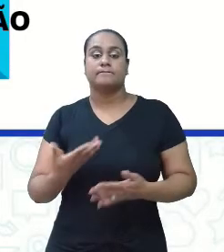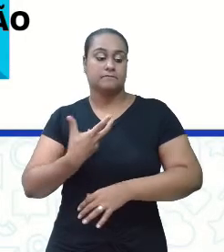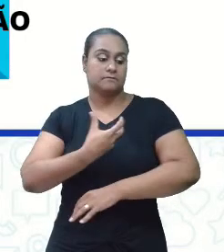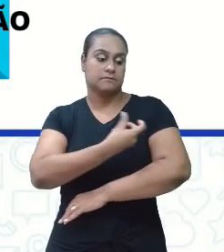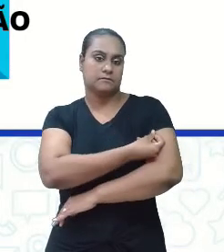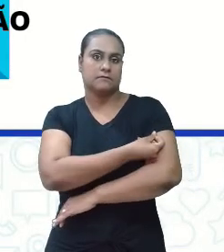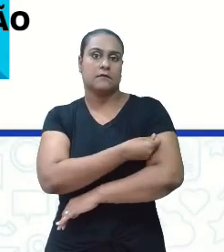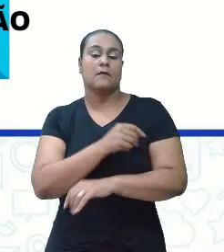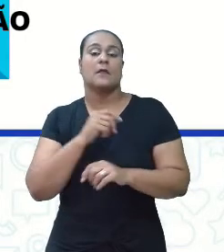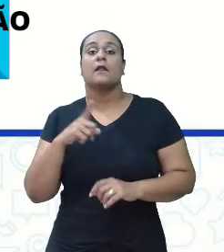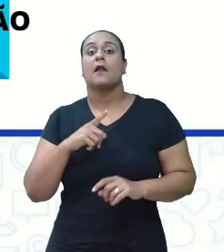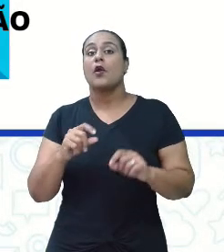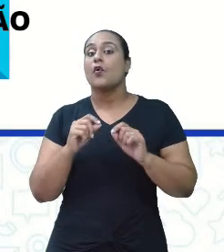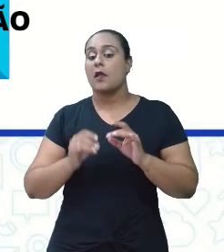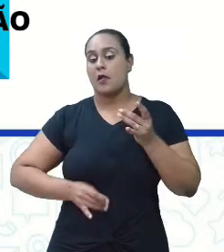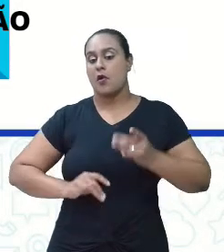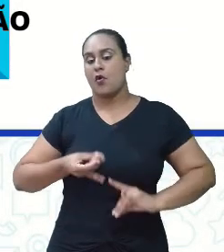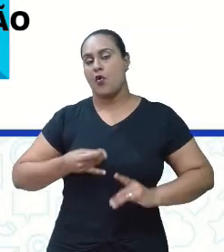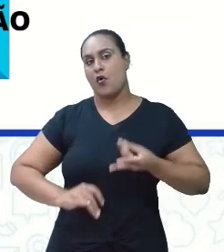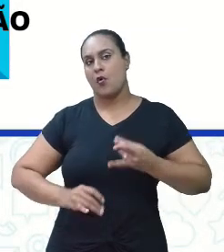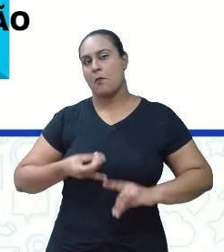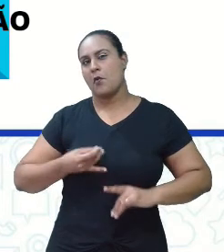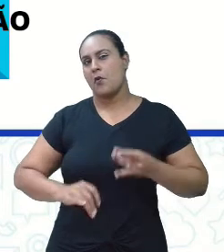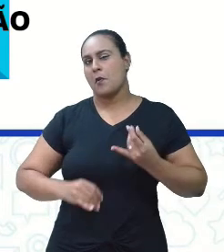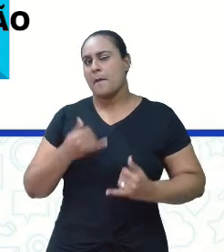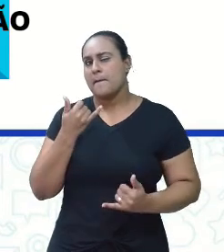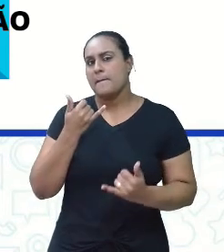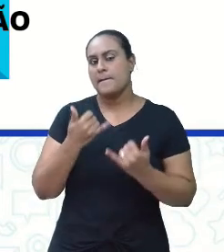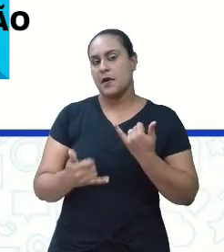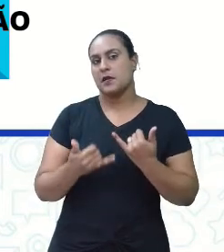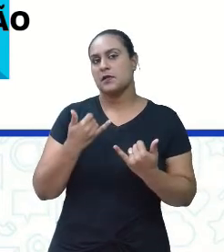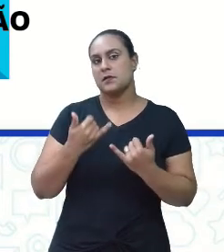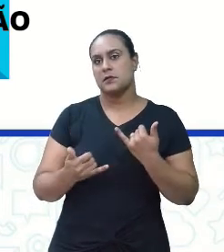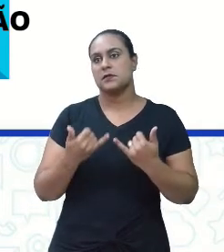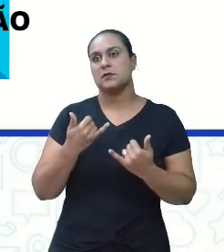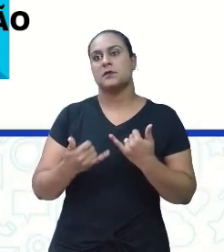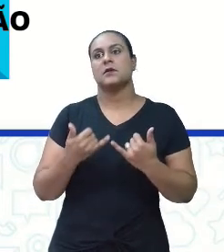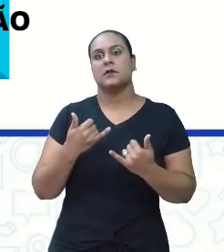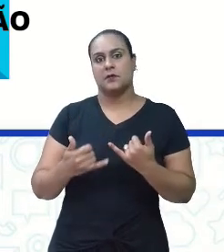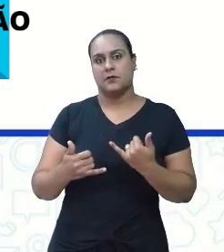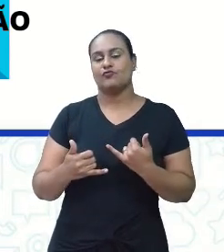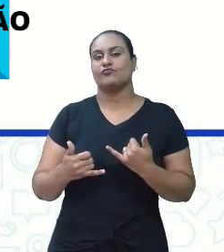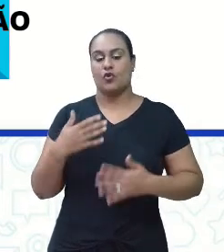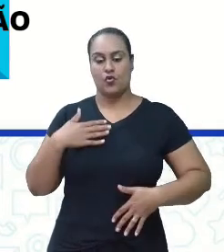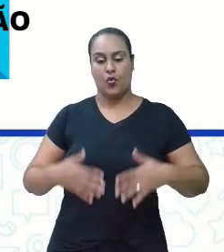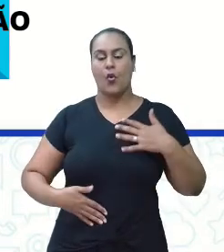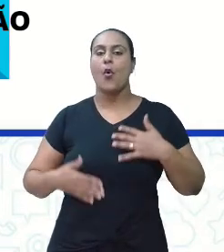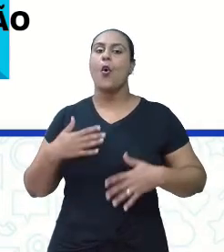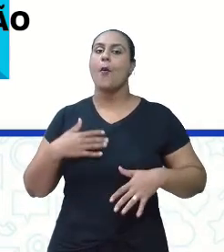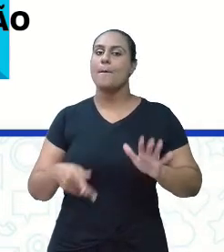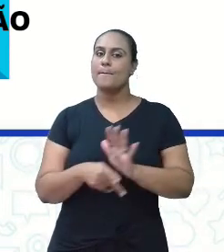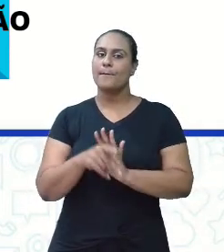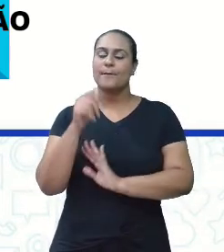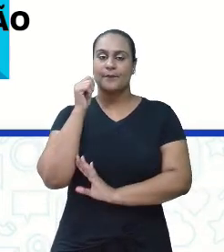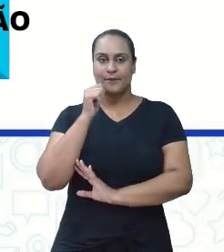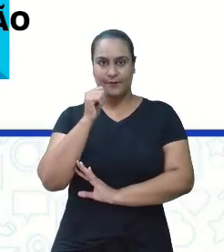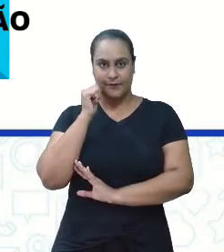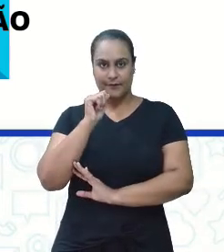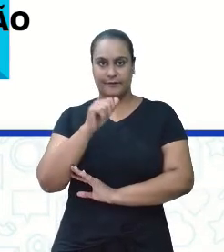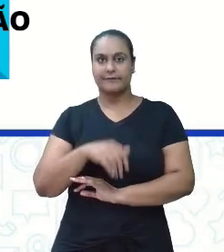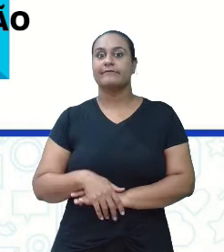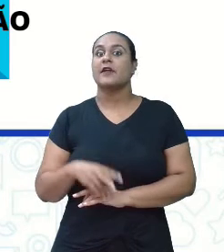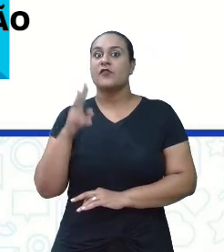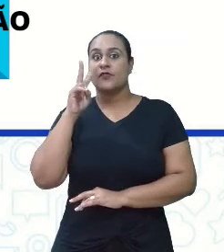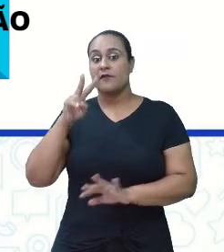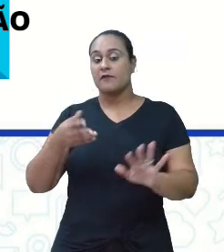injetáveis, eles contêm hormônios similares aos que são produzidos no corpo da mulher, que nós já vimos em